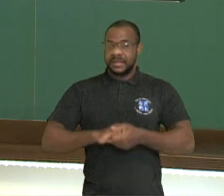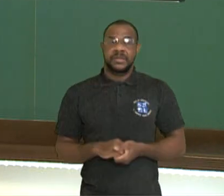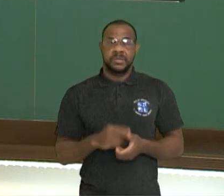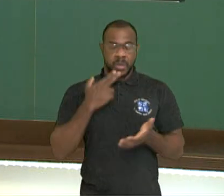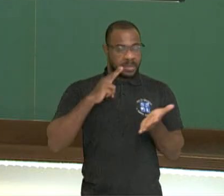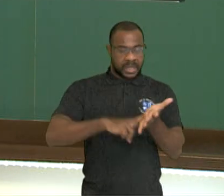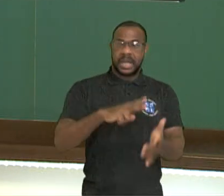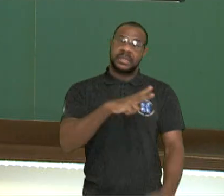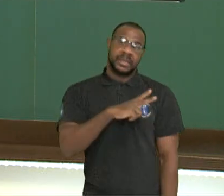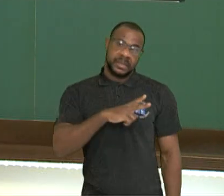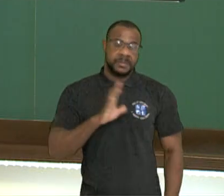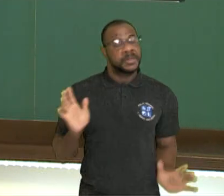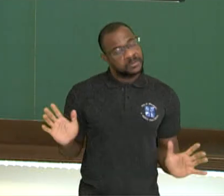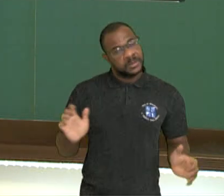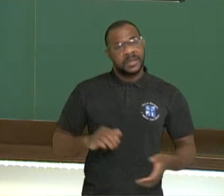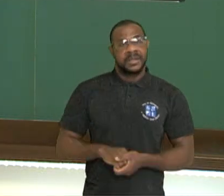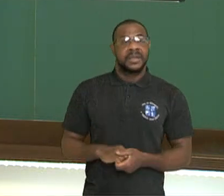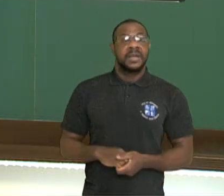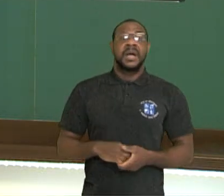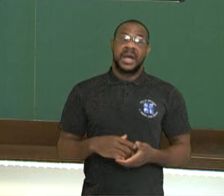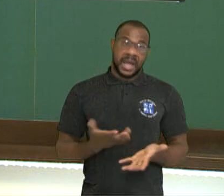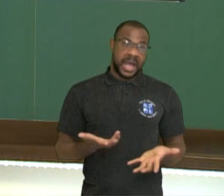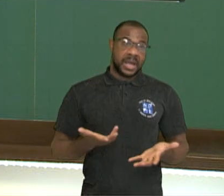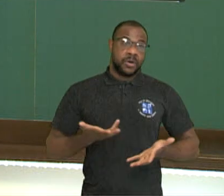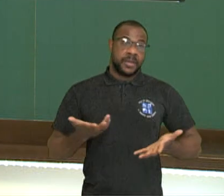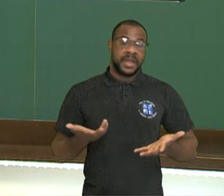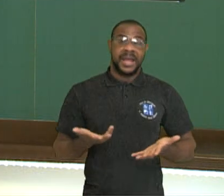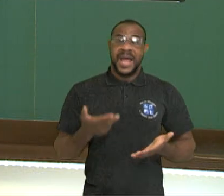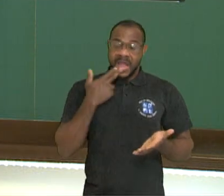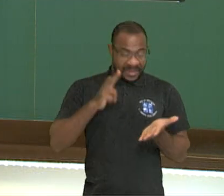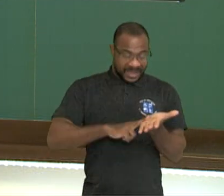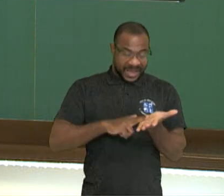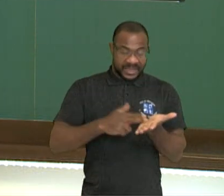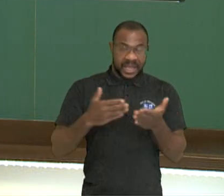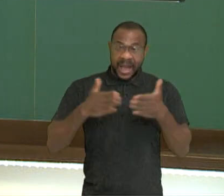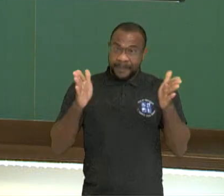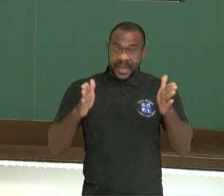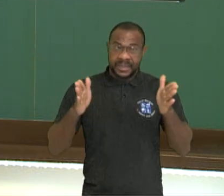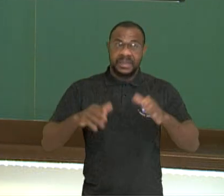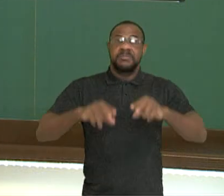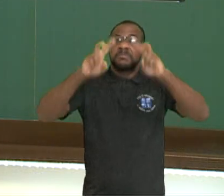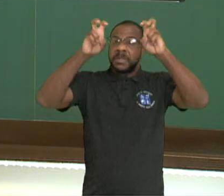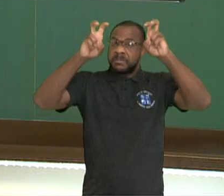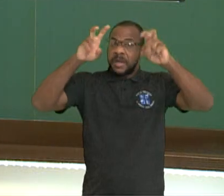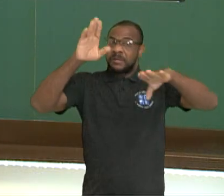pessoal. Já na carta aberta, a questão da temática do conteúdo é reforçada.